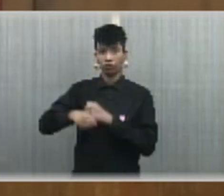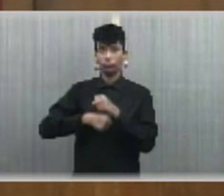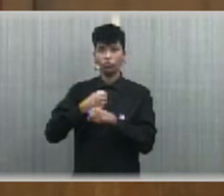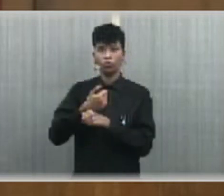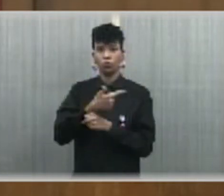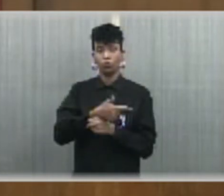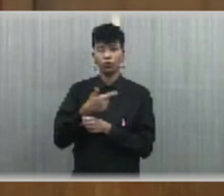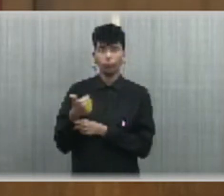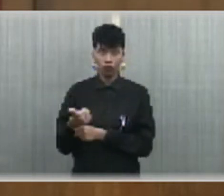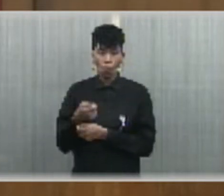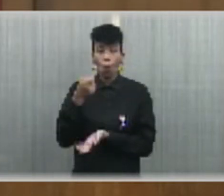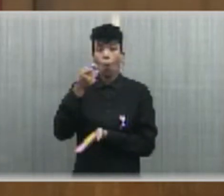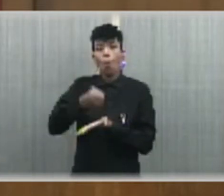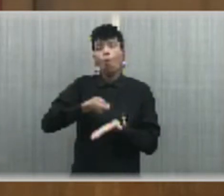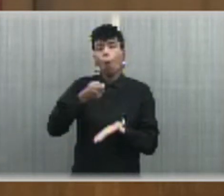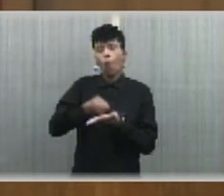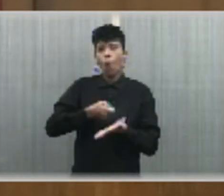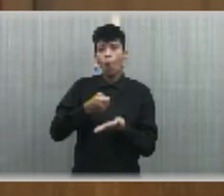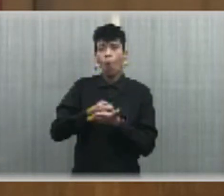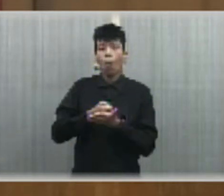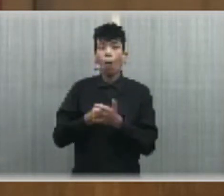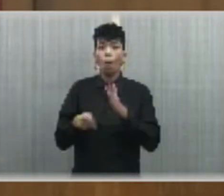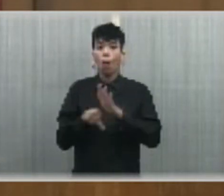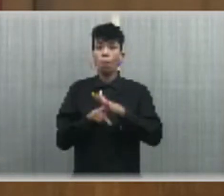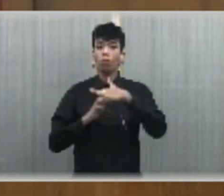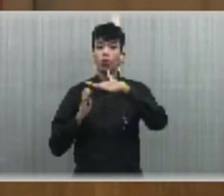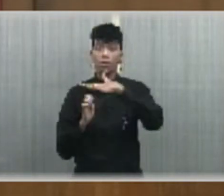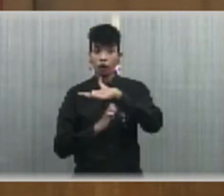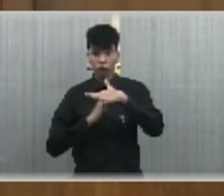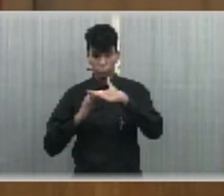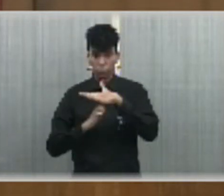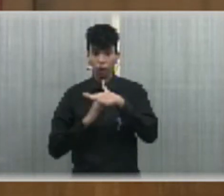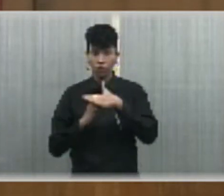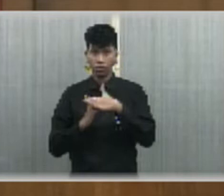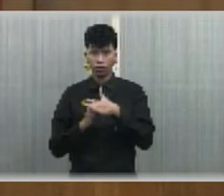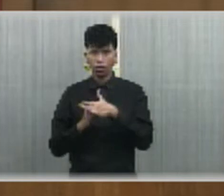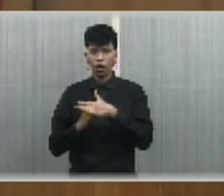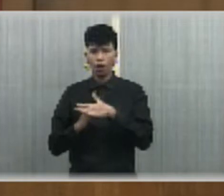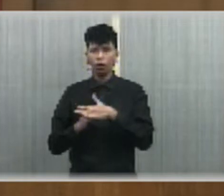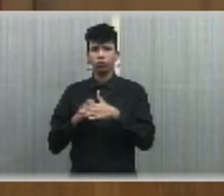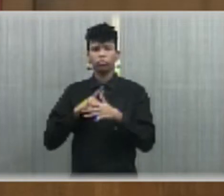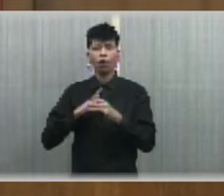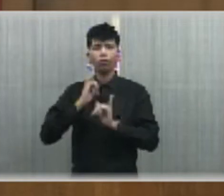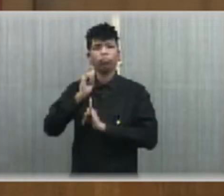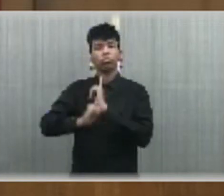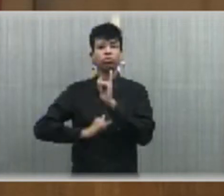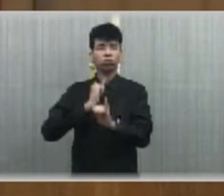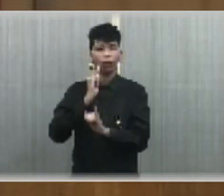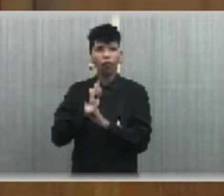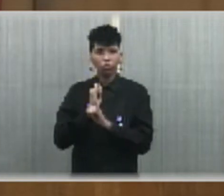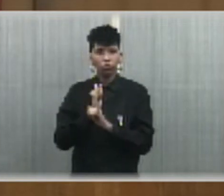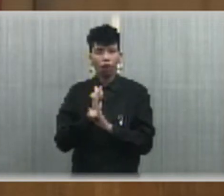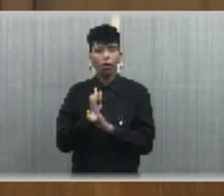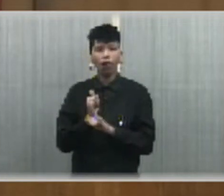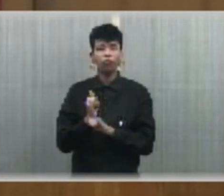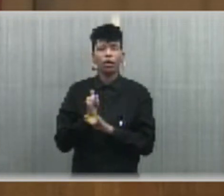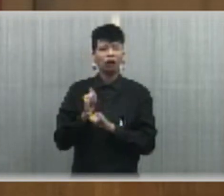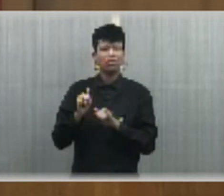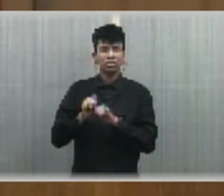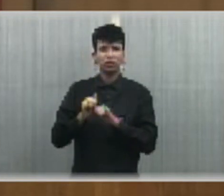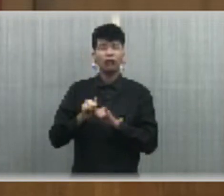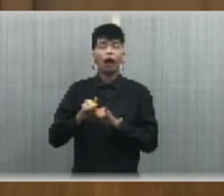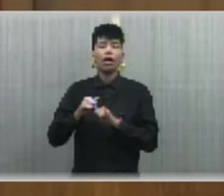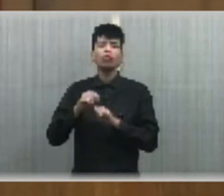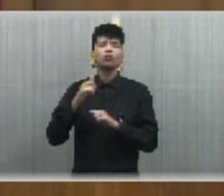AL 27377/2021, que obriga as empresas prestadoras de serviço de internet móveis e banda larga